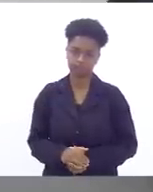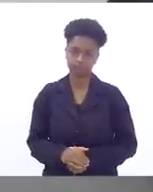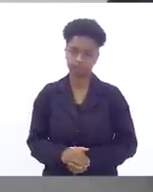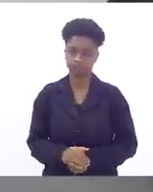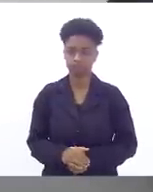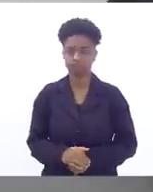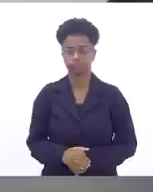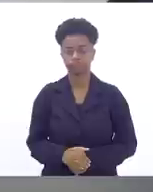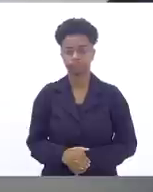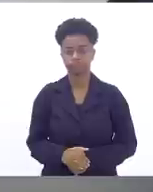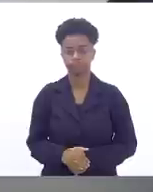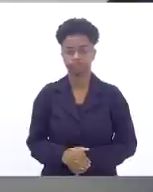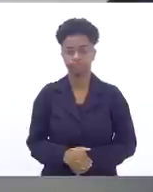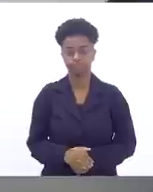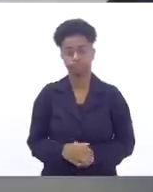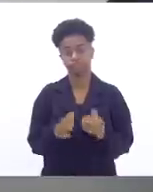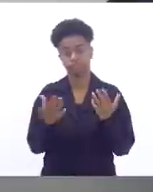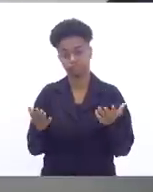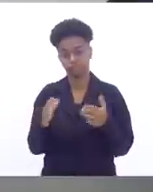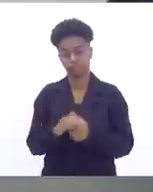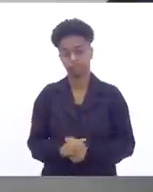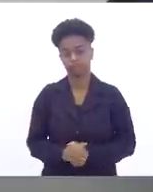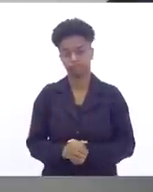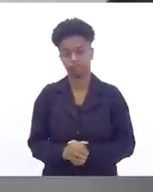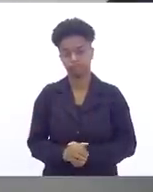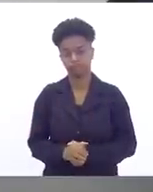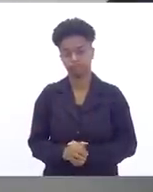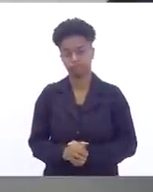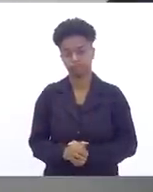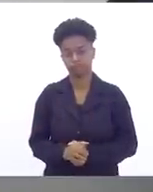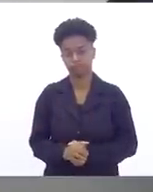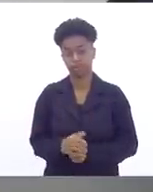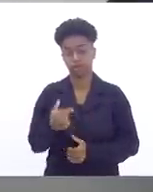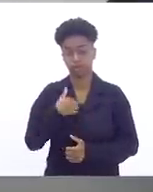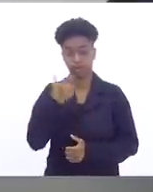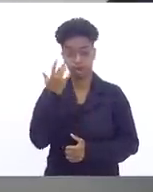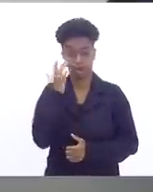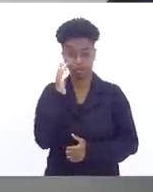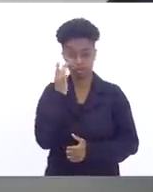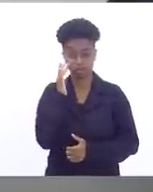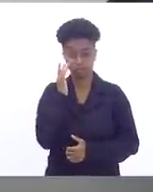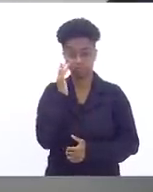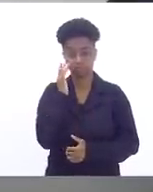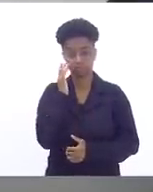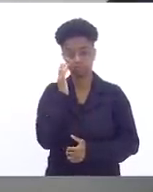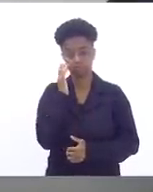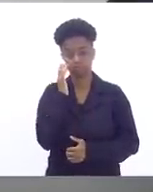é bom eu acho que